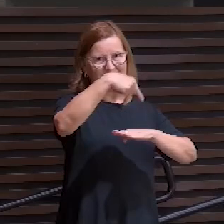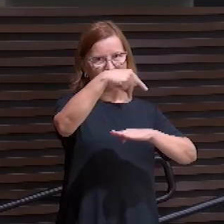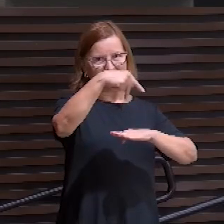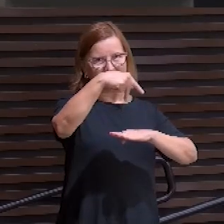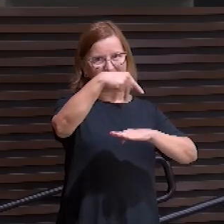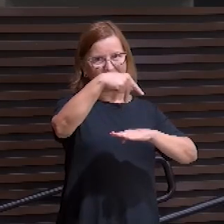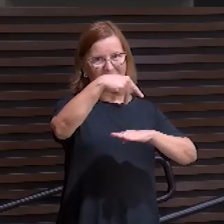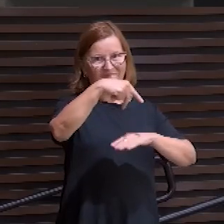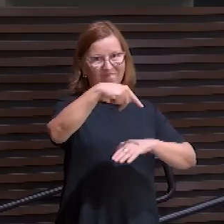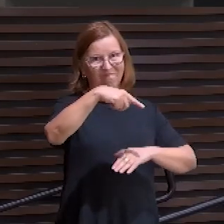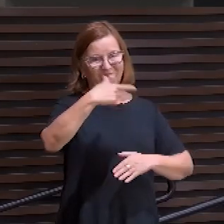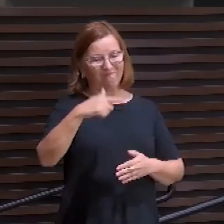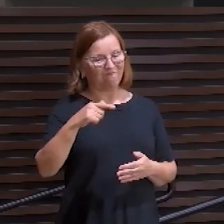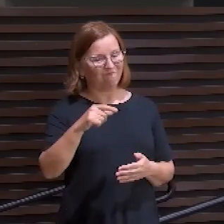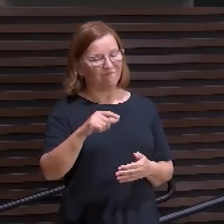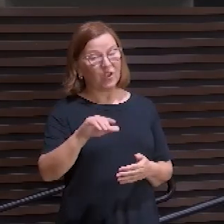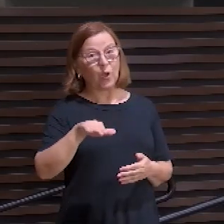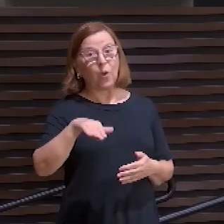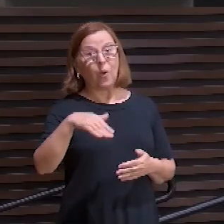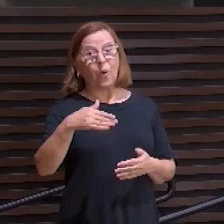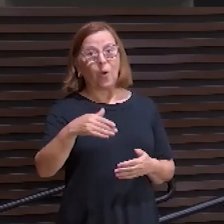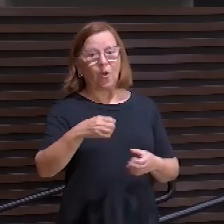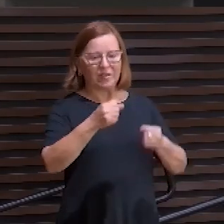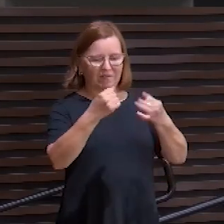Não tem outra explicação.